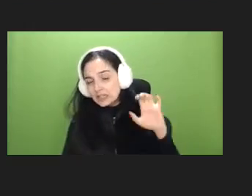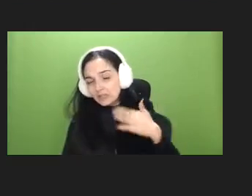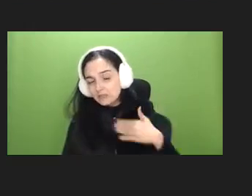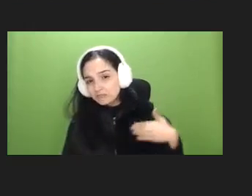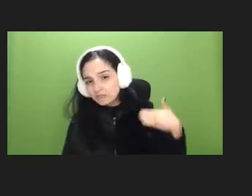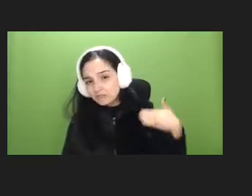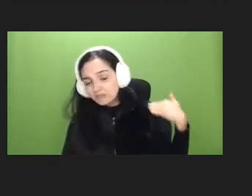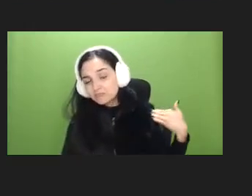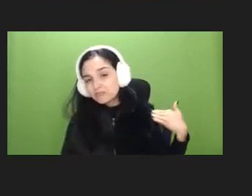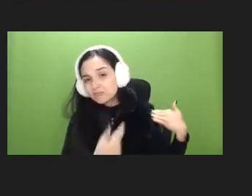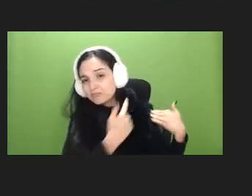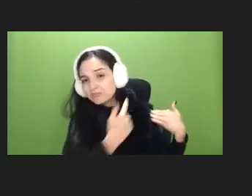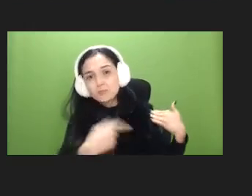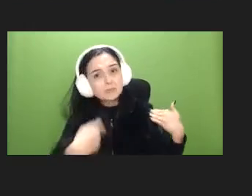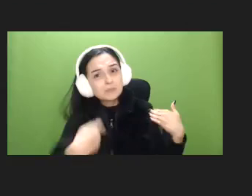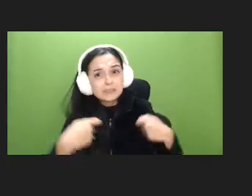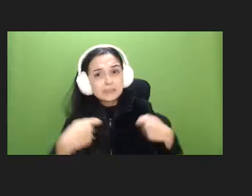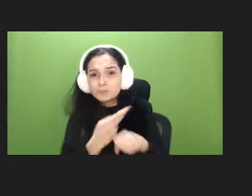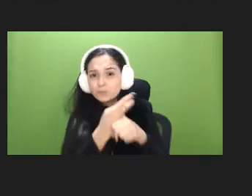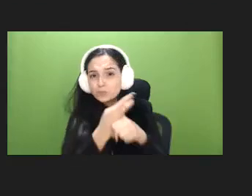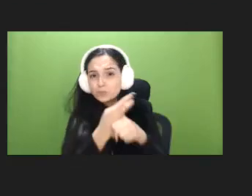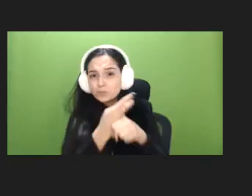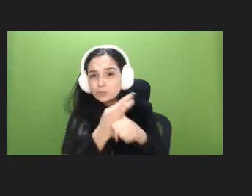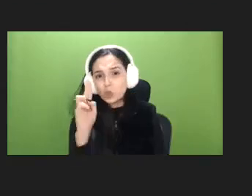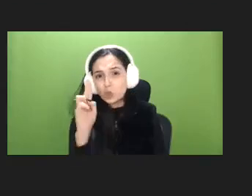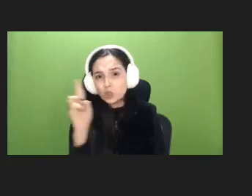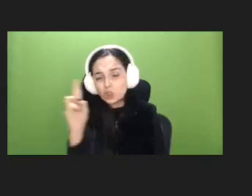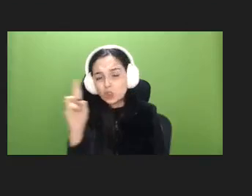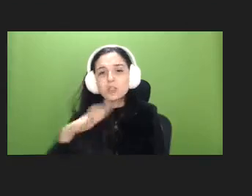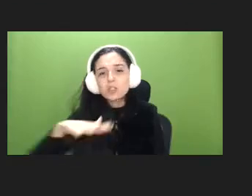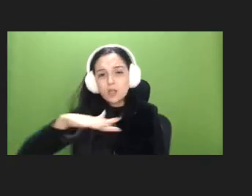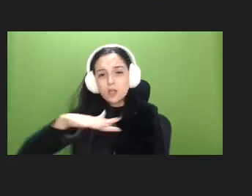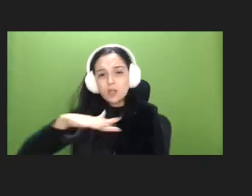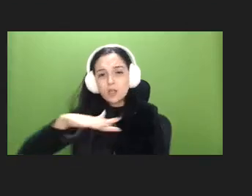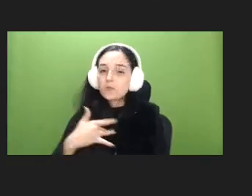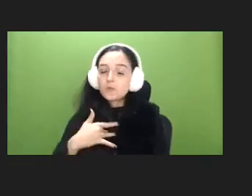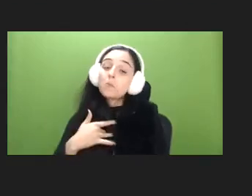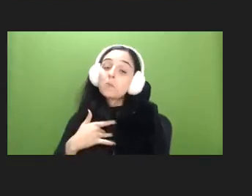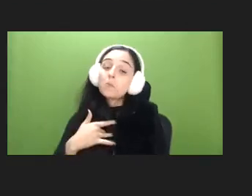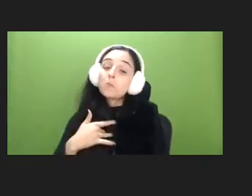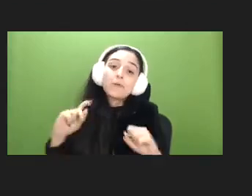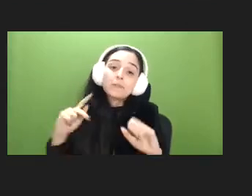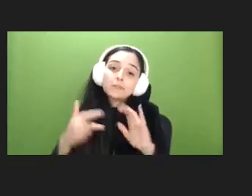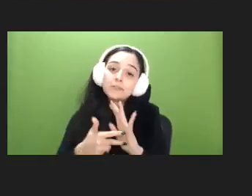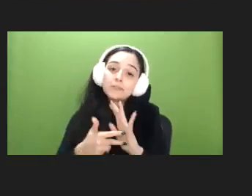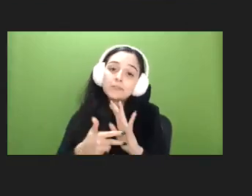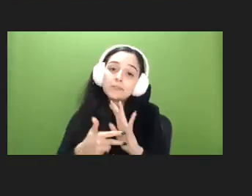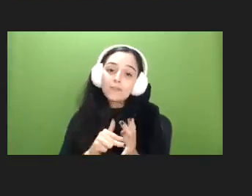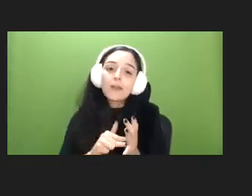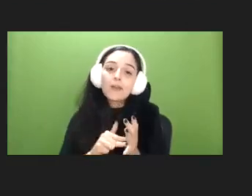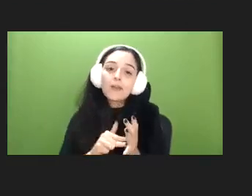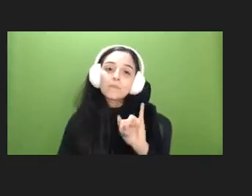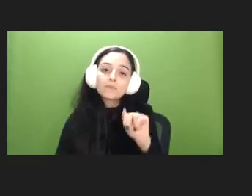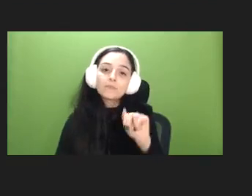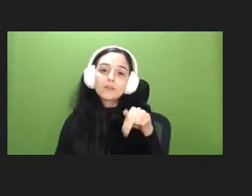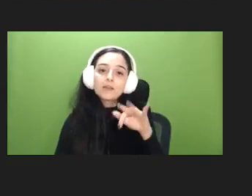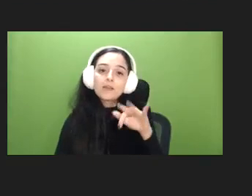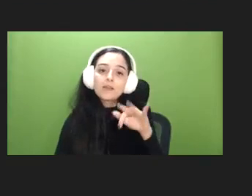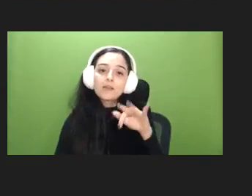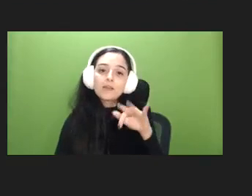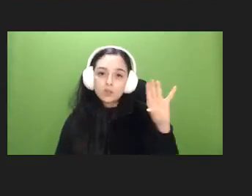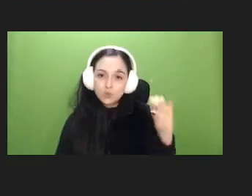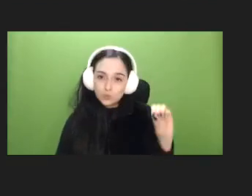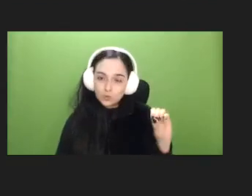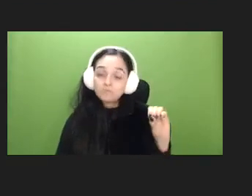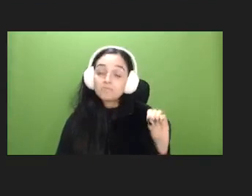saúde o quanto antes, porque elas podem estar tendo um infarto. Se isso ocorre durante esforços